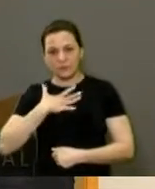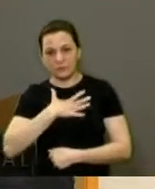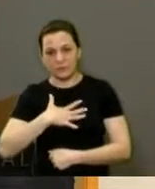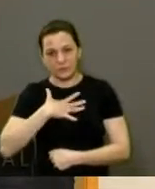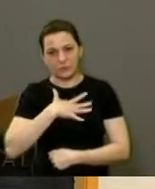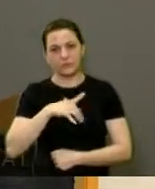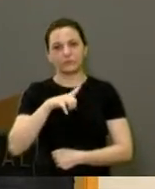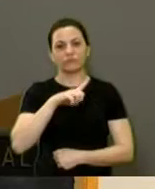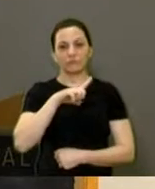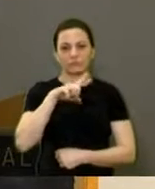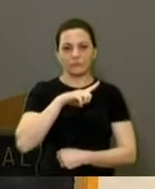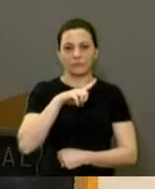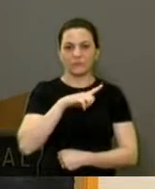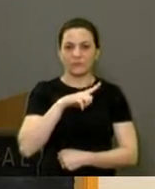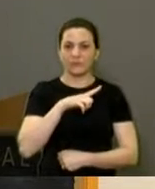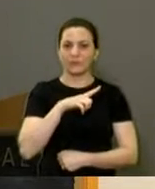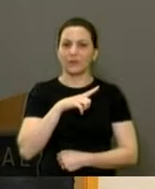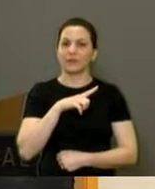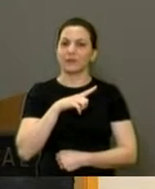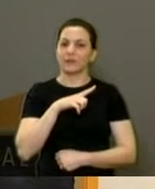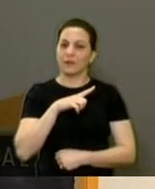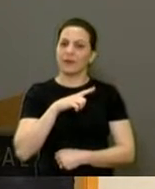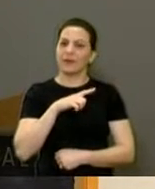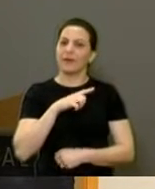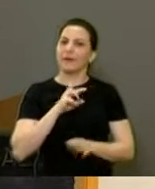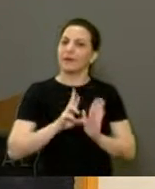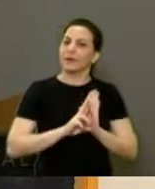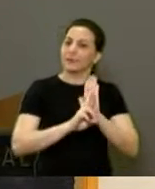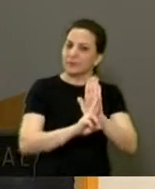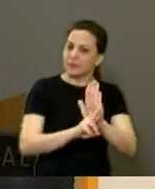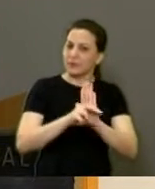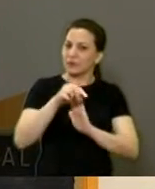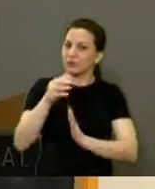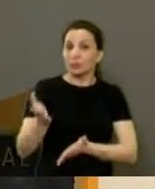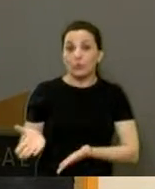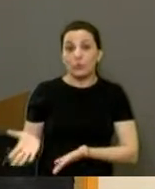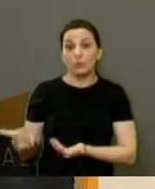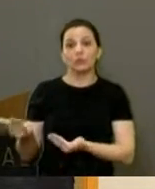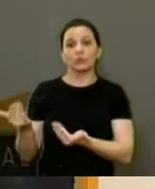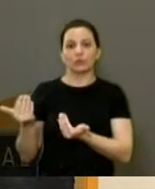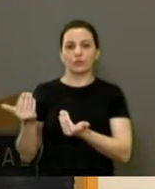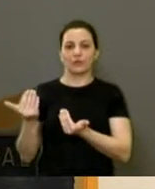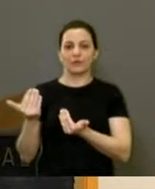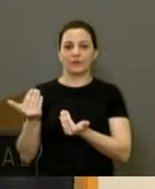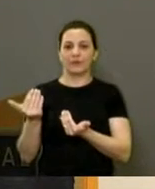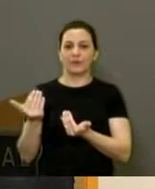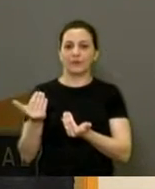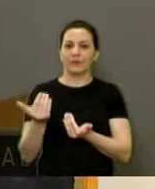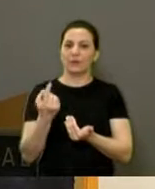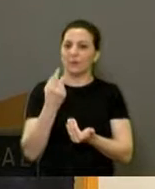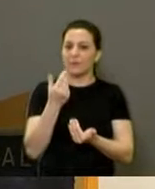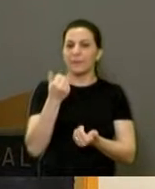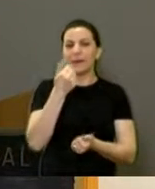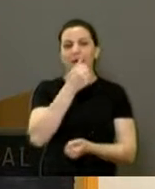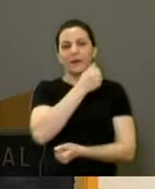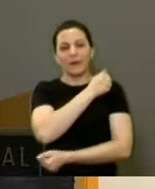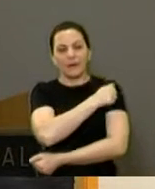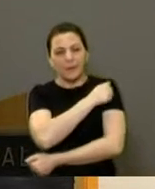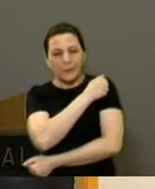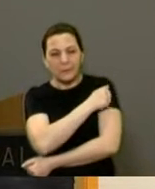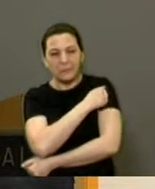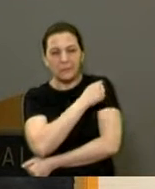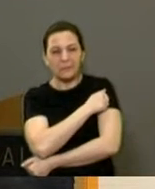de ser representado aqui no Legislativo Jovem por uma aluna